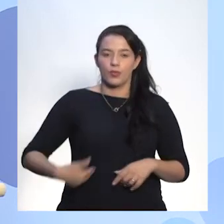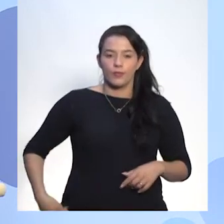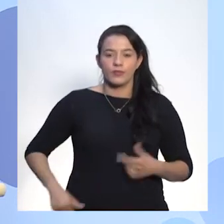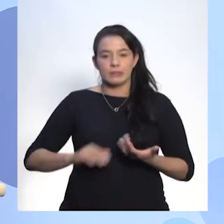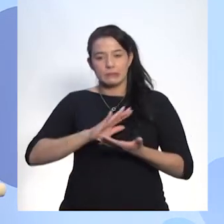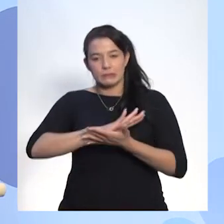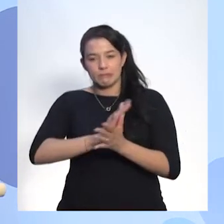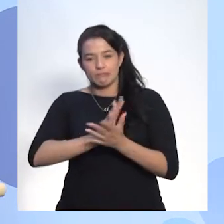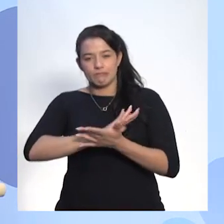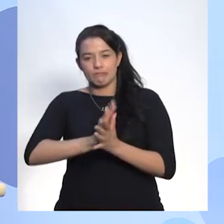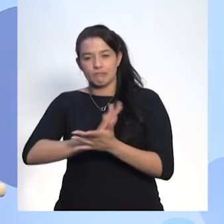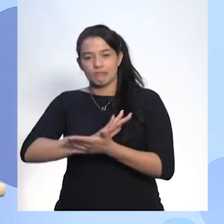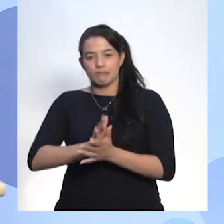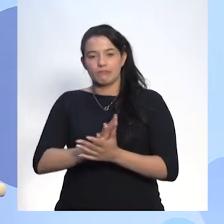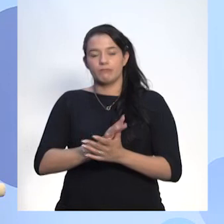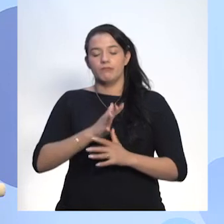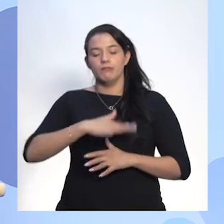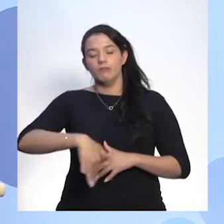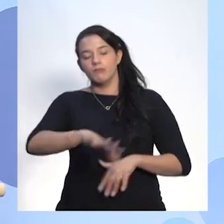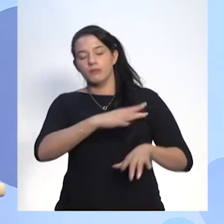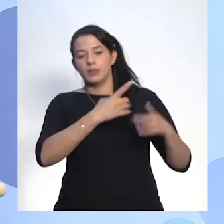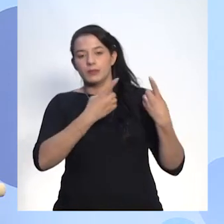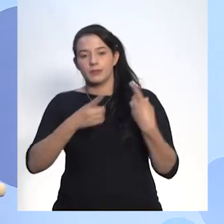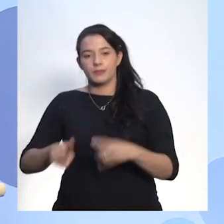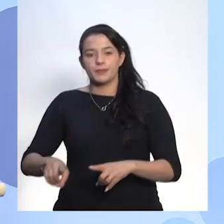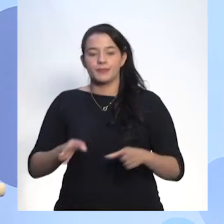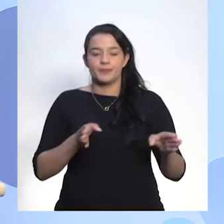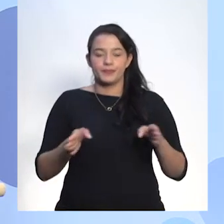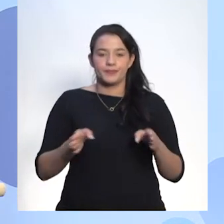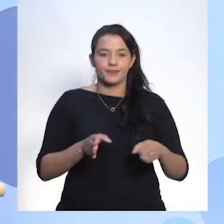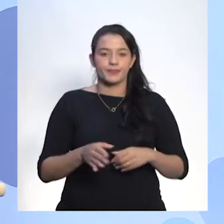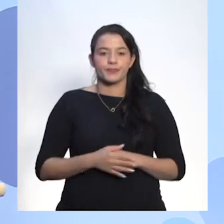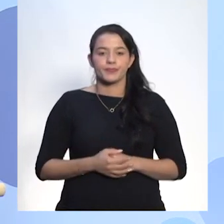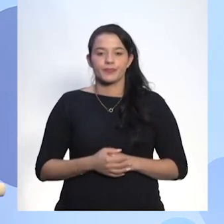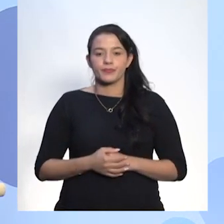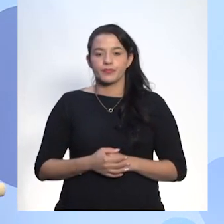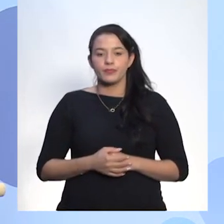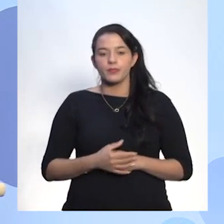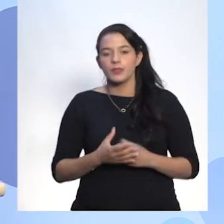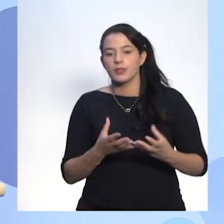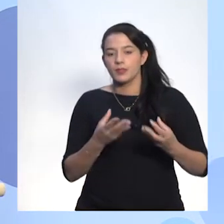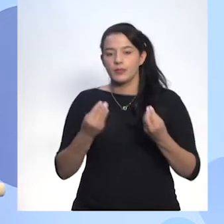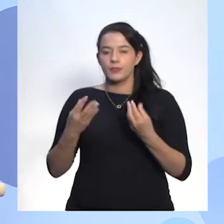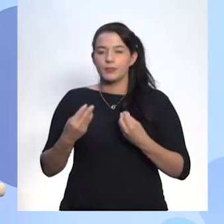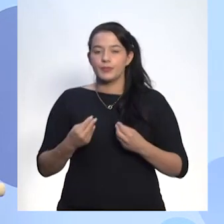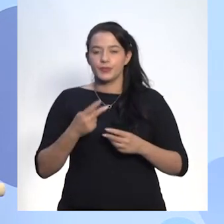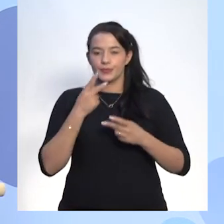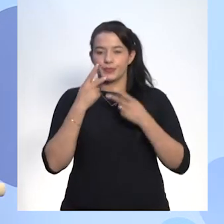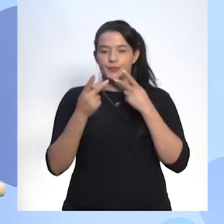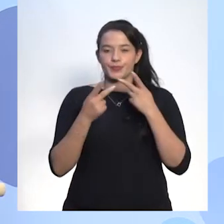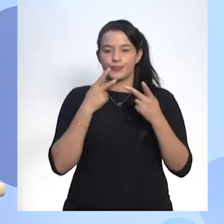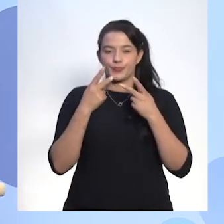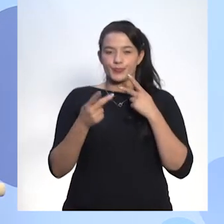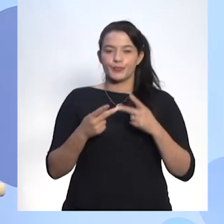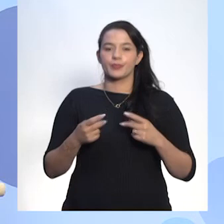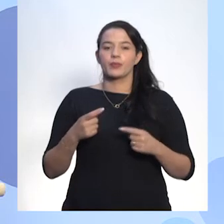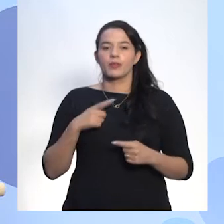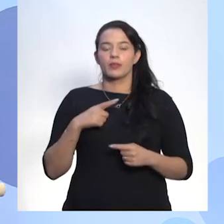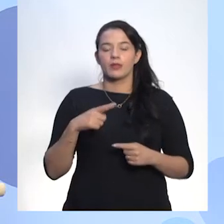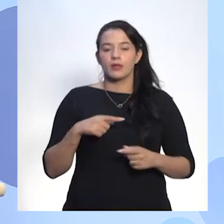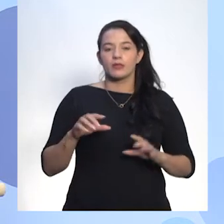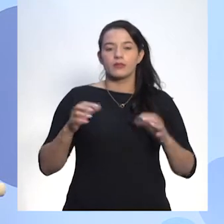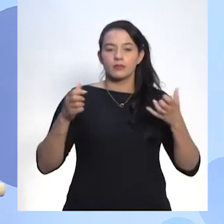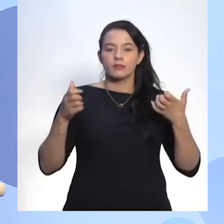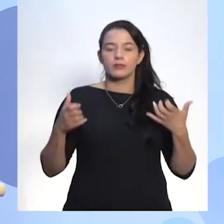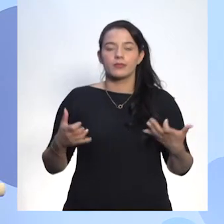reprimiam os adversários do seu regime. E aqui uma boa parte da galera que está trabalhando aí essa